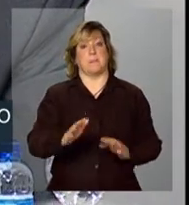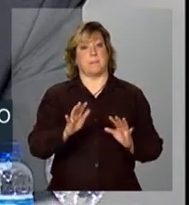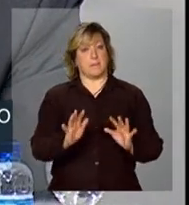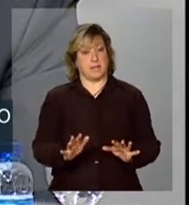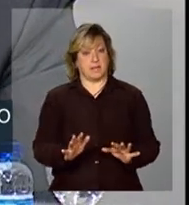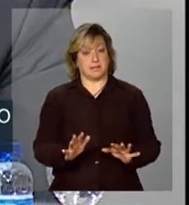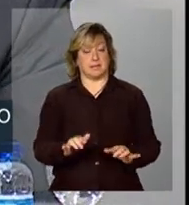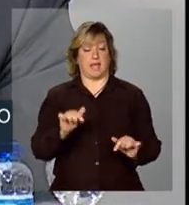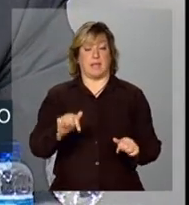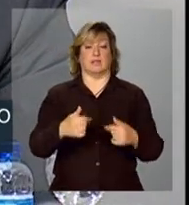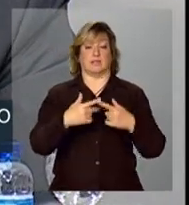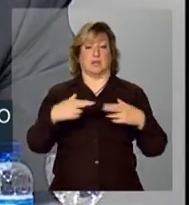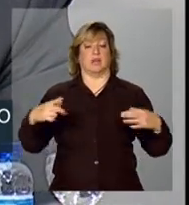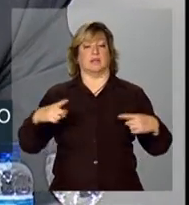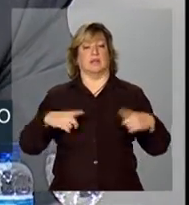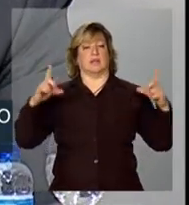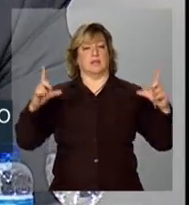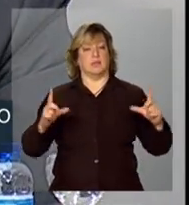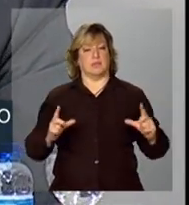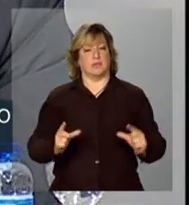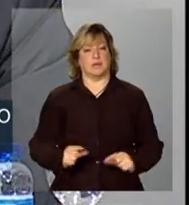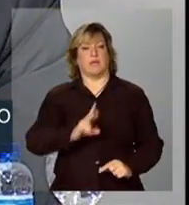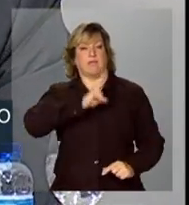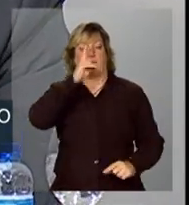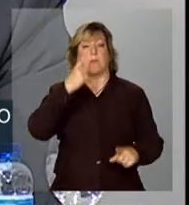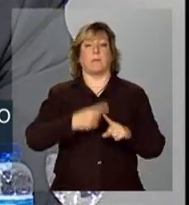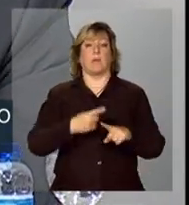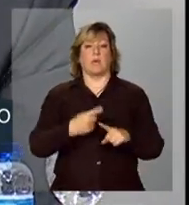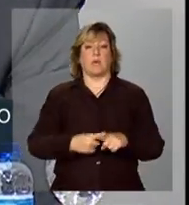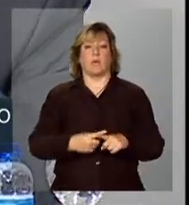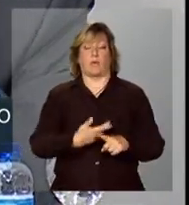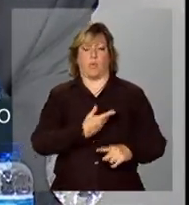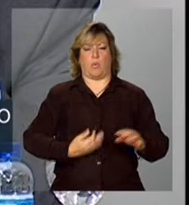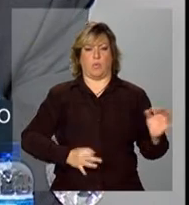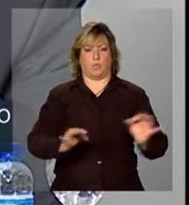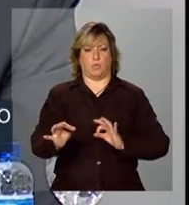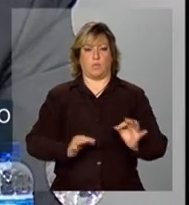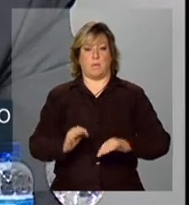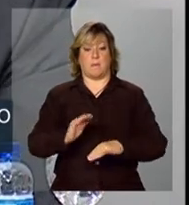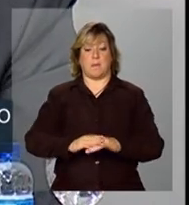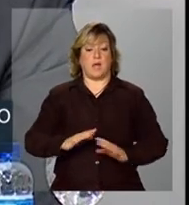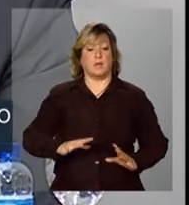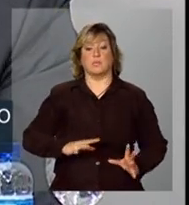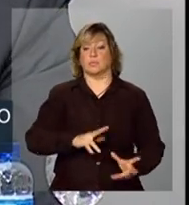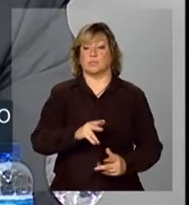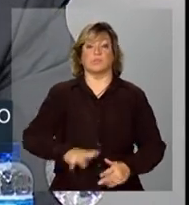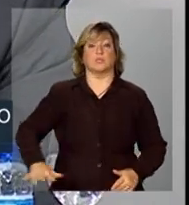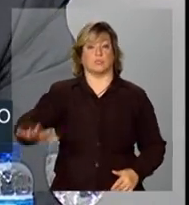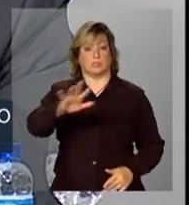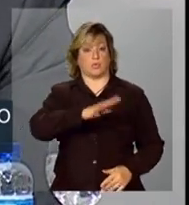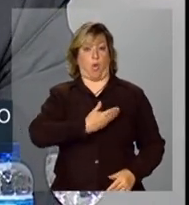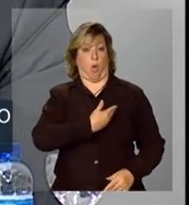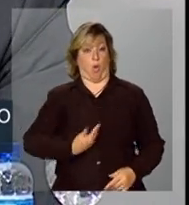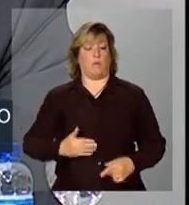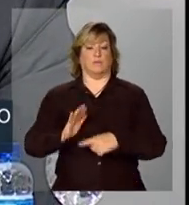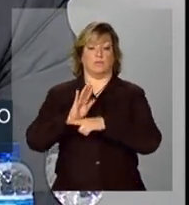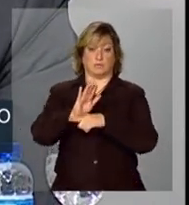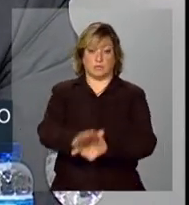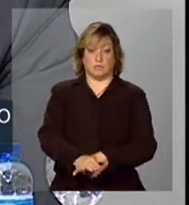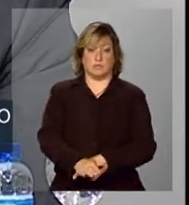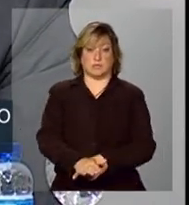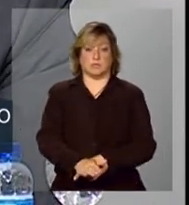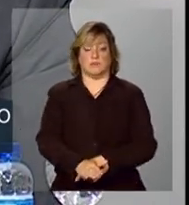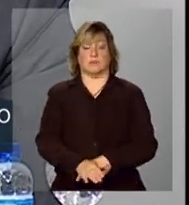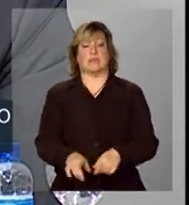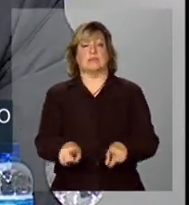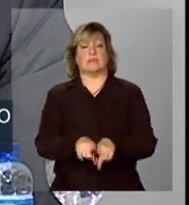coisa está declinando fortemente, porque o processo de governança mais global, com a grande ajuda do governo,